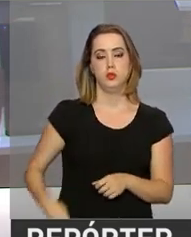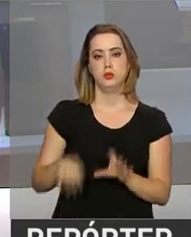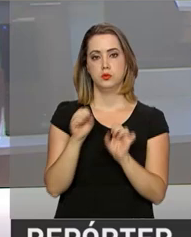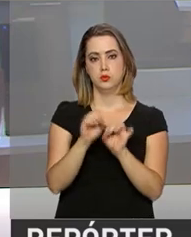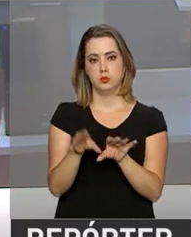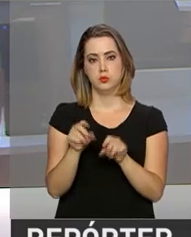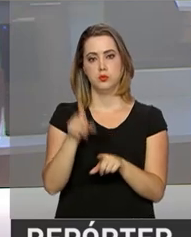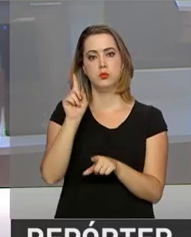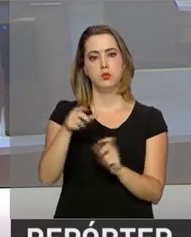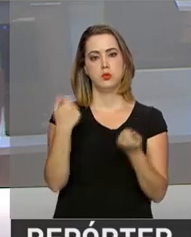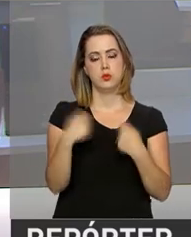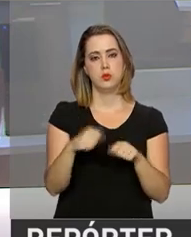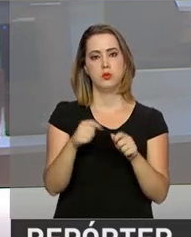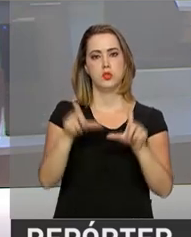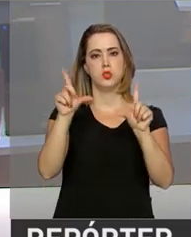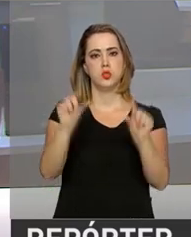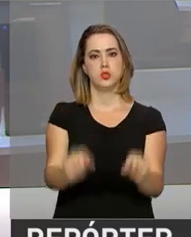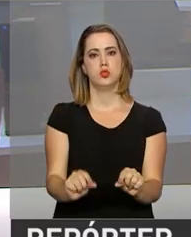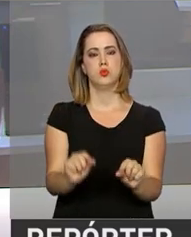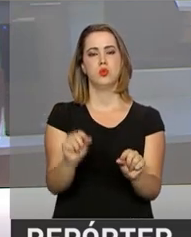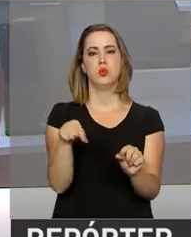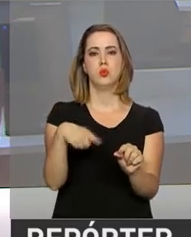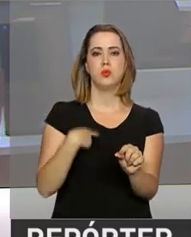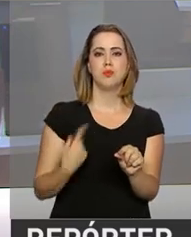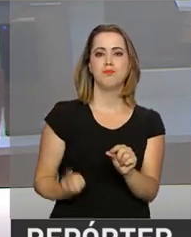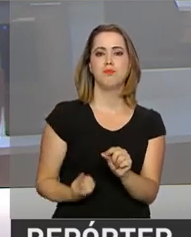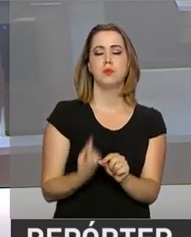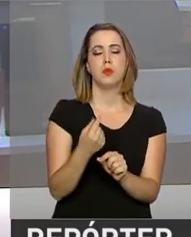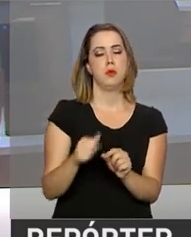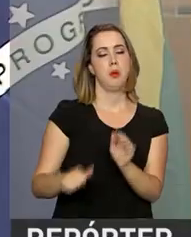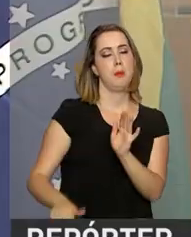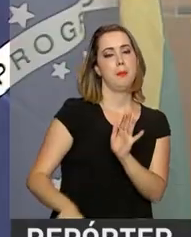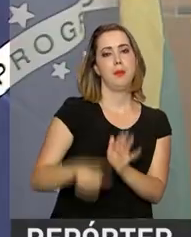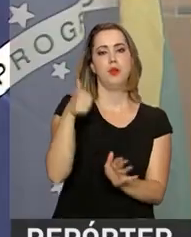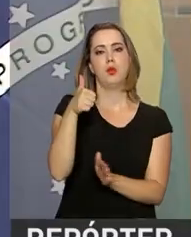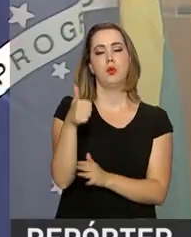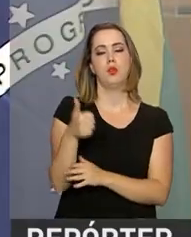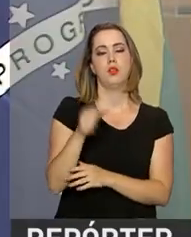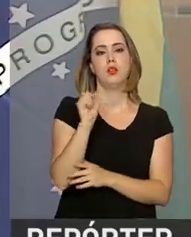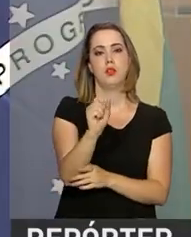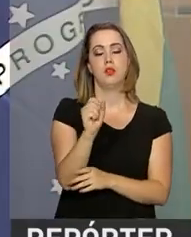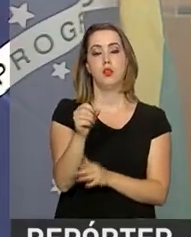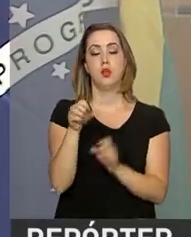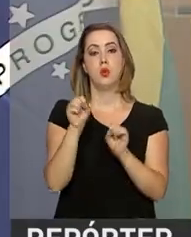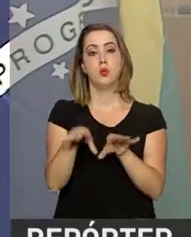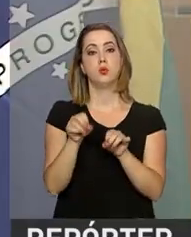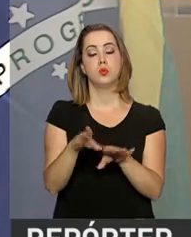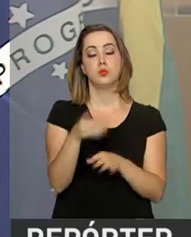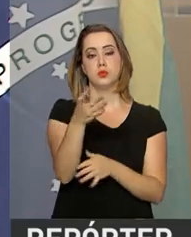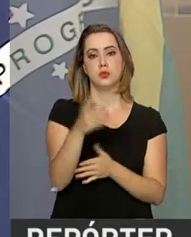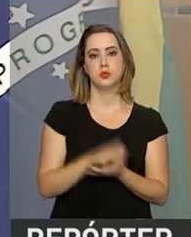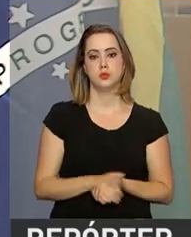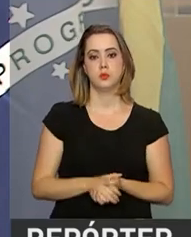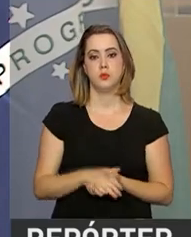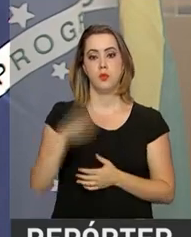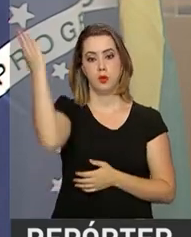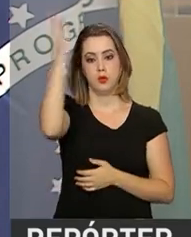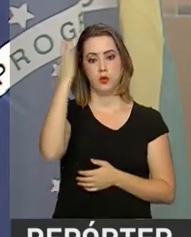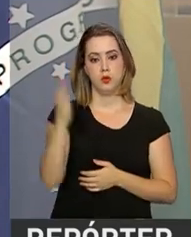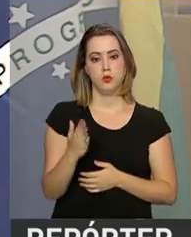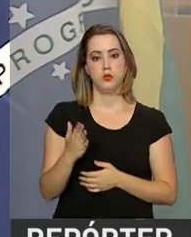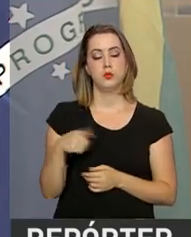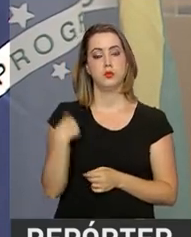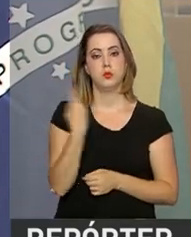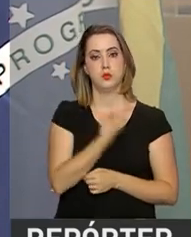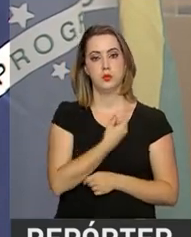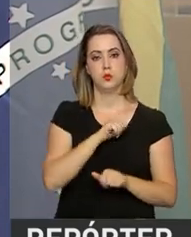Filho é preciso Diminuir a quantidade e focar no conteúdo o Brasil vai a partir das mudanças